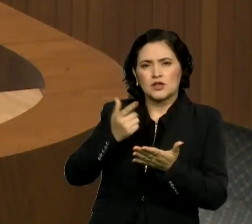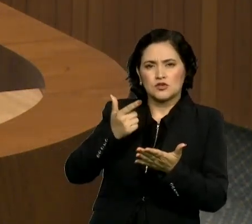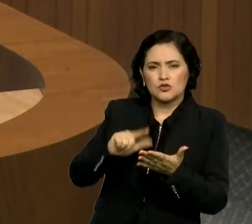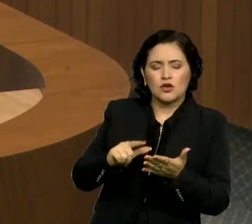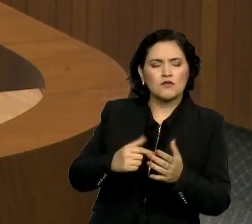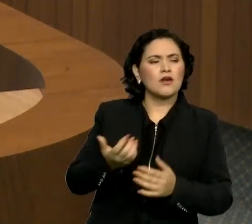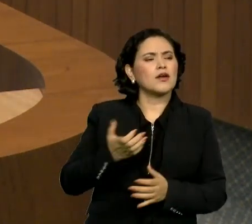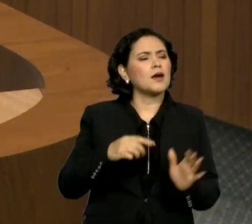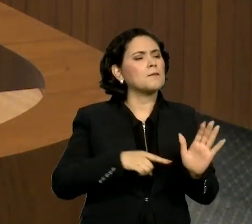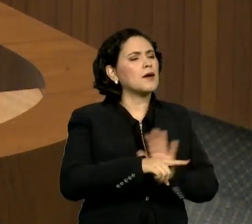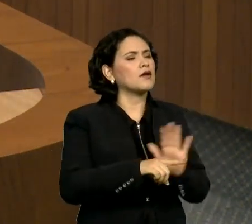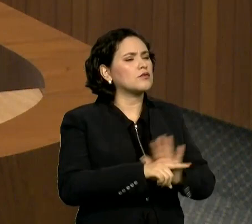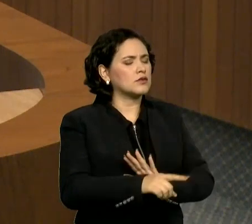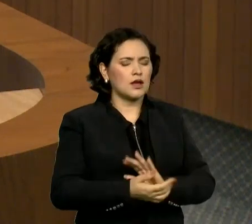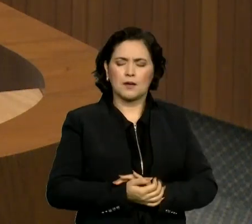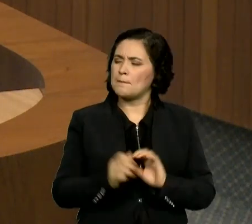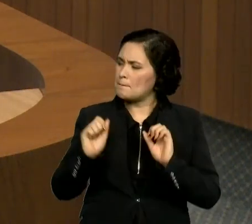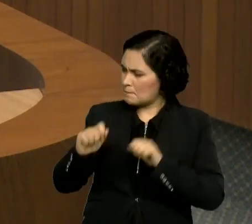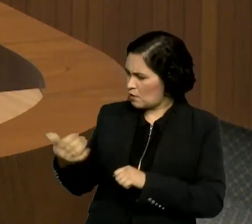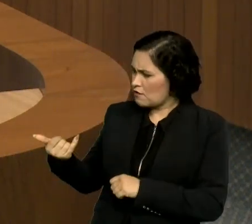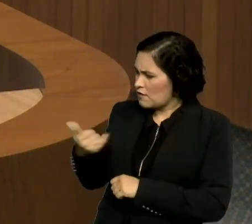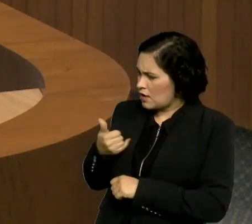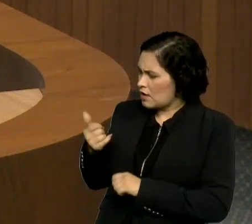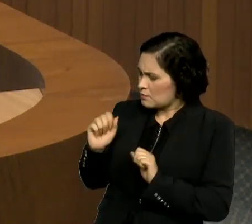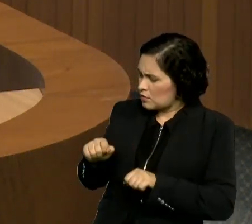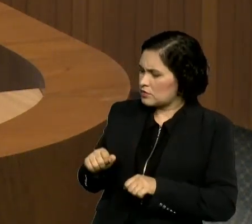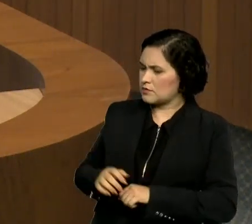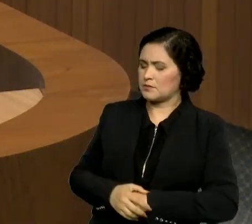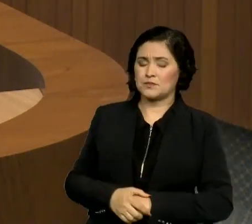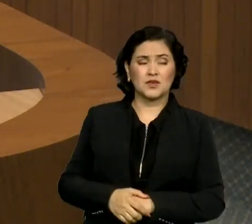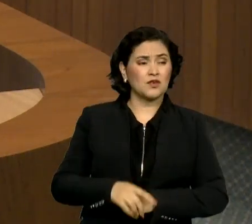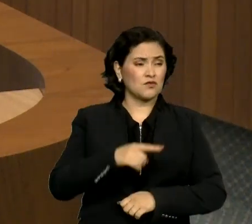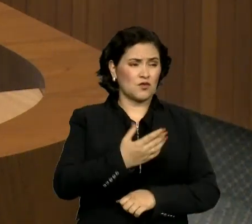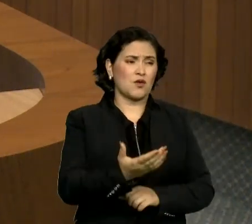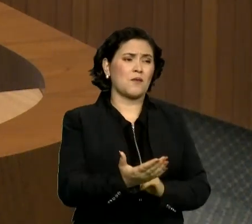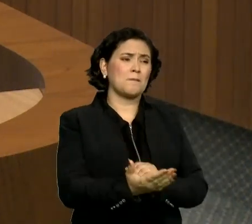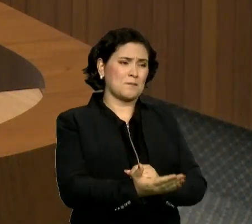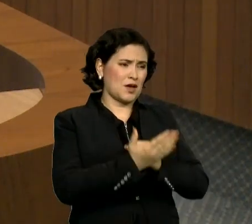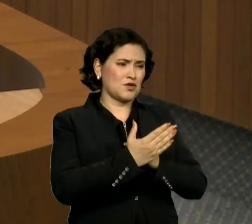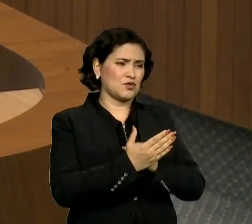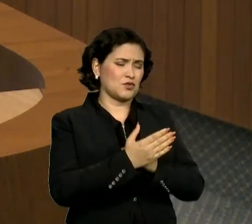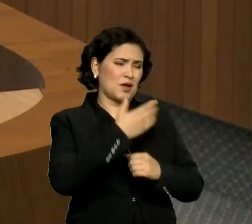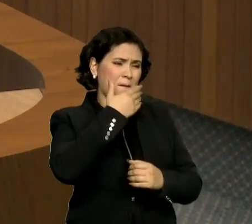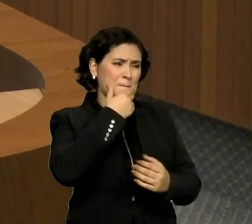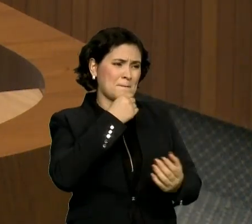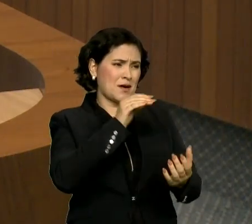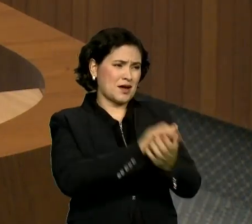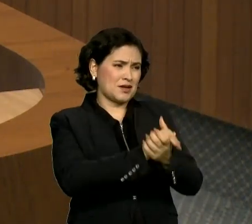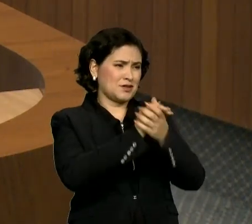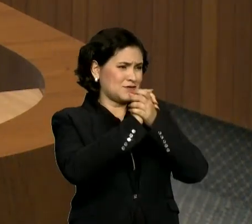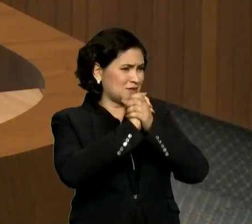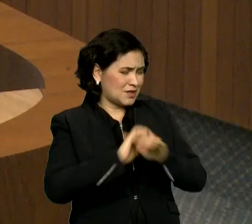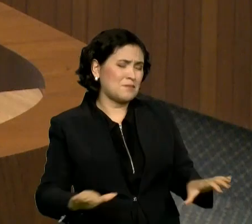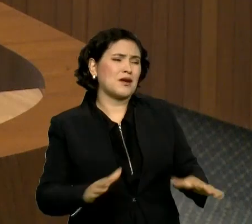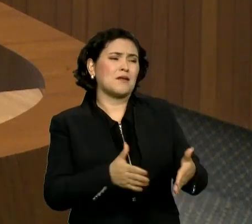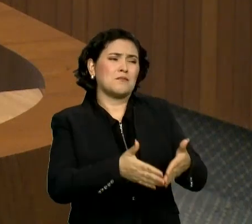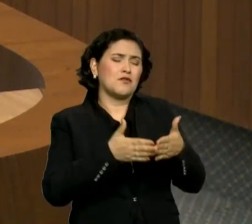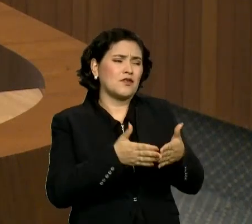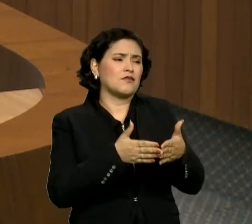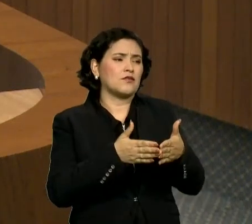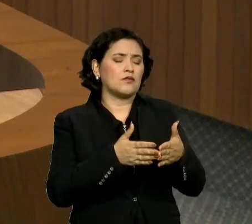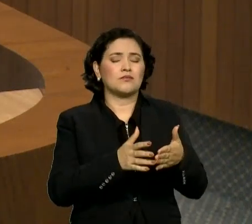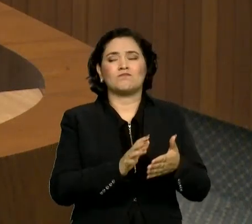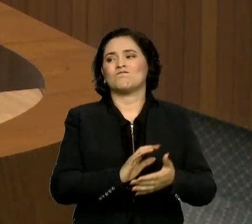falar. O senhor me ajuda a me separar de fulano? Eu digo, olha,